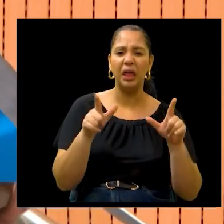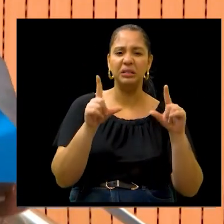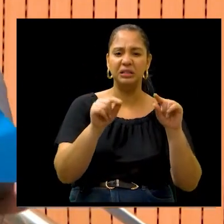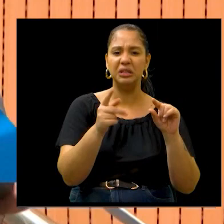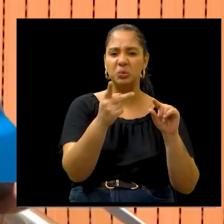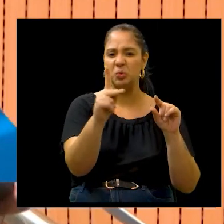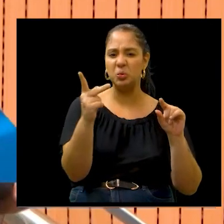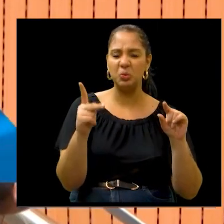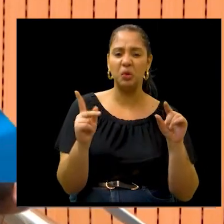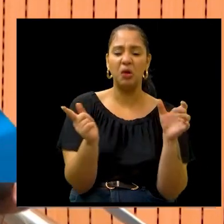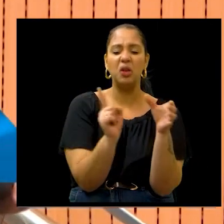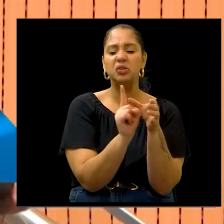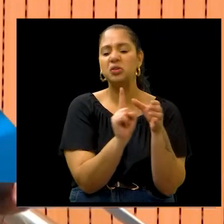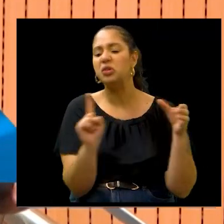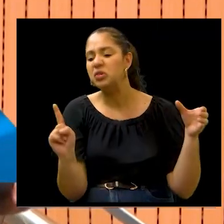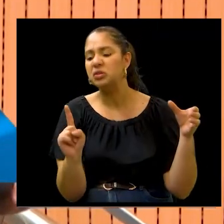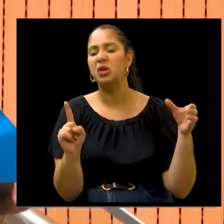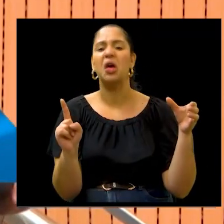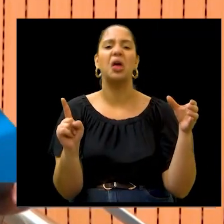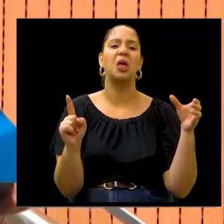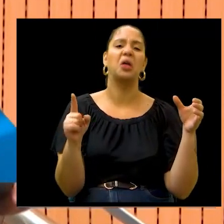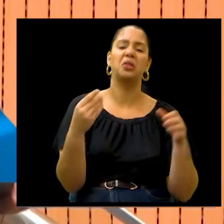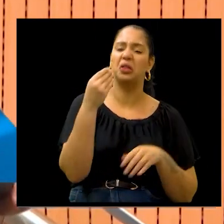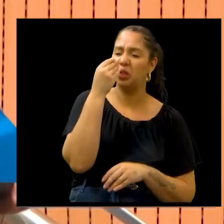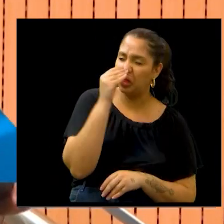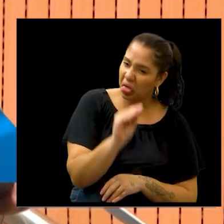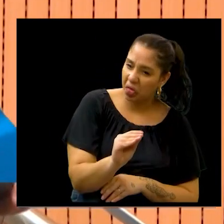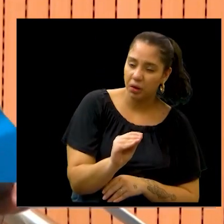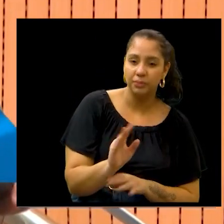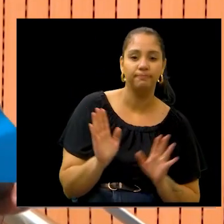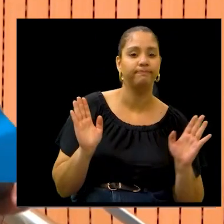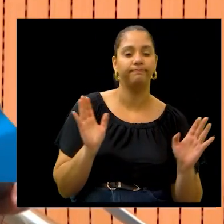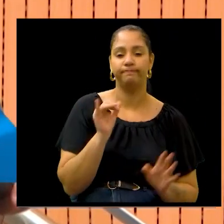Essa colocação diminutiva que vocês fazem, de exclusão,